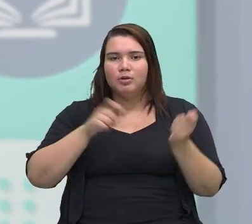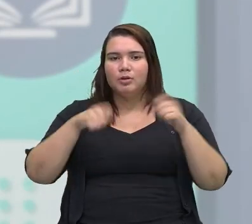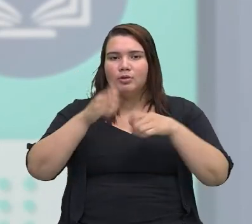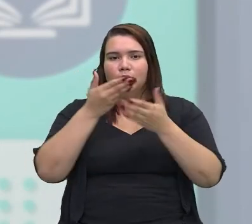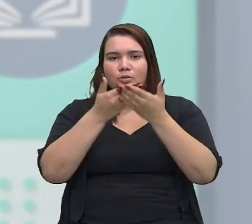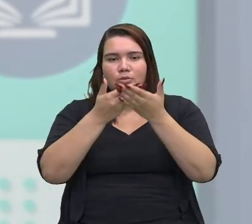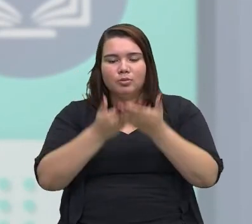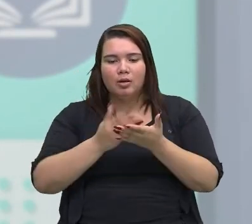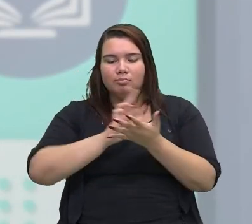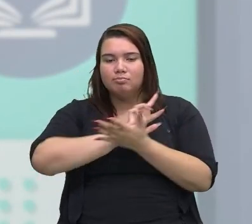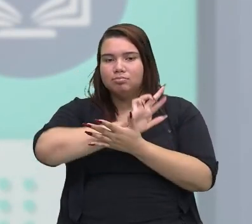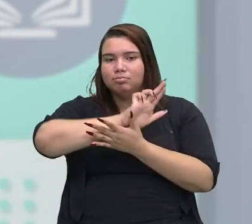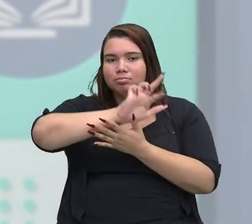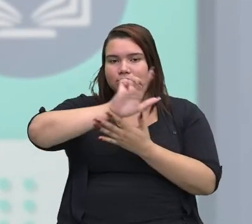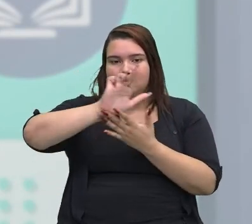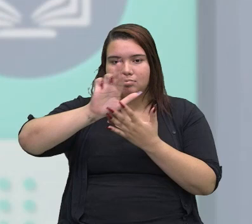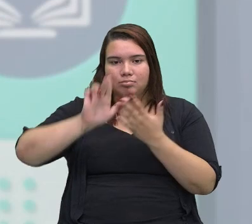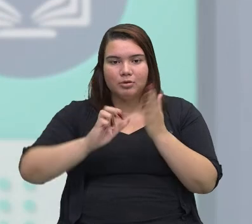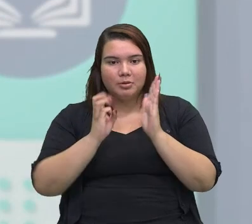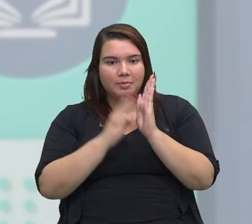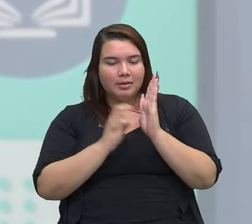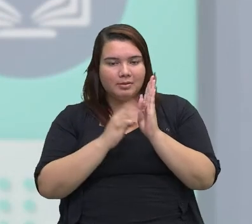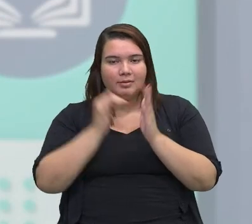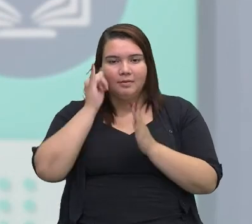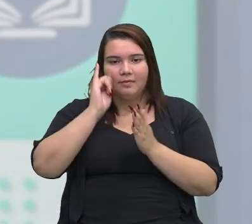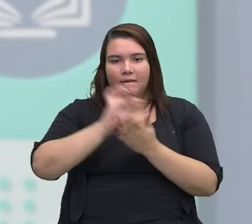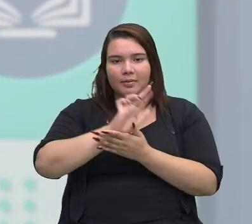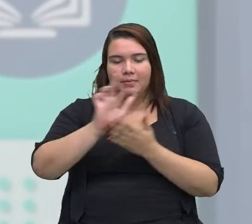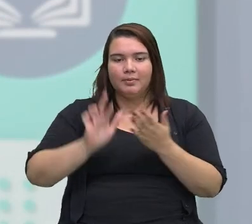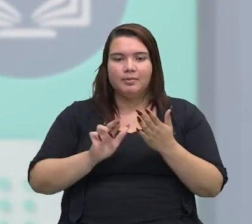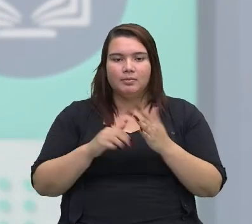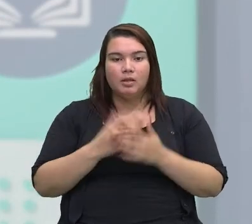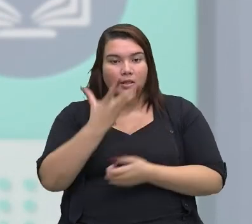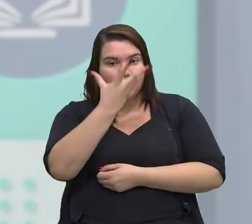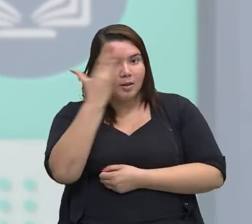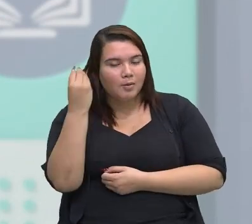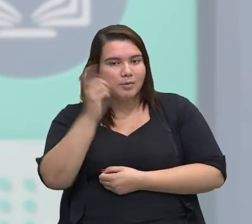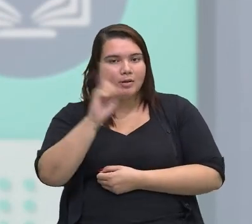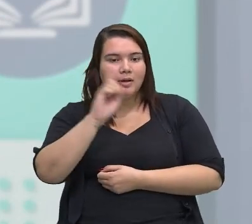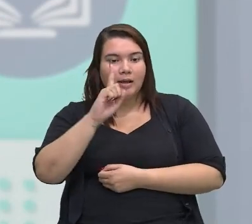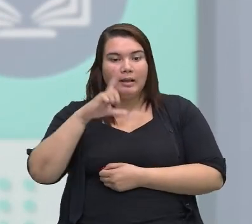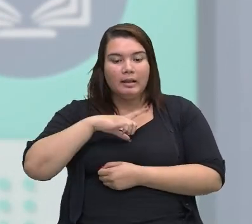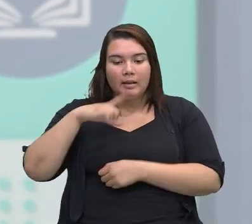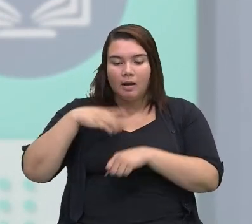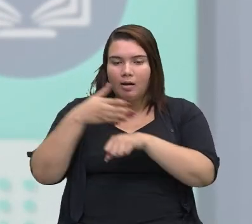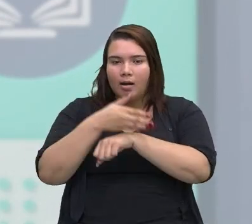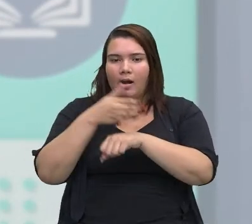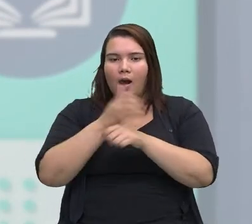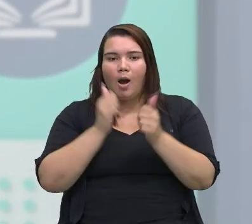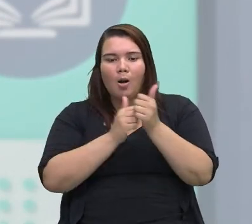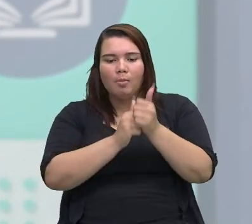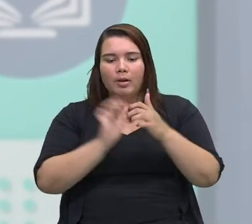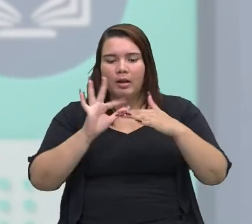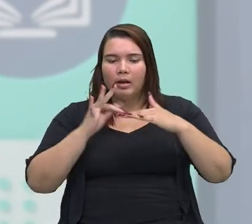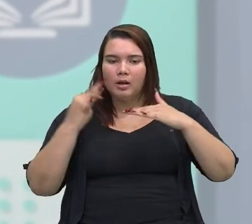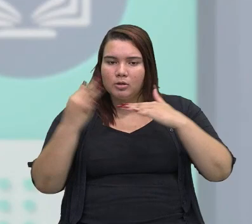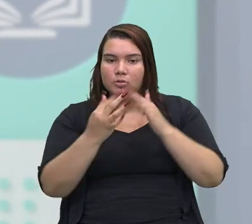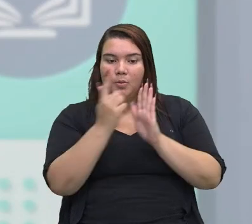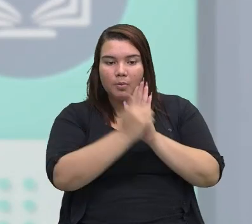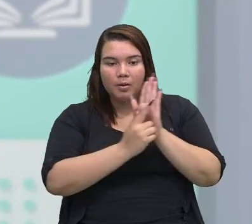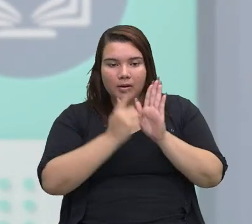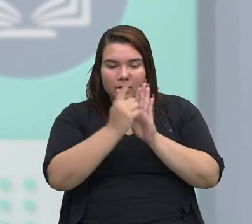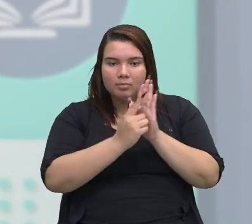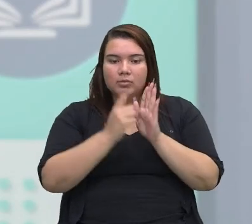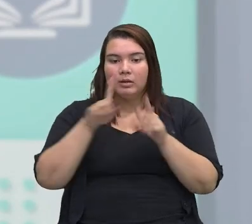mais dessa diversidade de métodos contraceptivos. E não se esqueça, siga o Contraturno nas redes sociais, se inscreva no